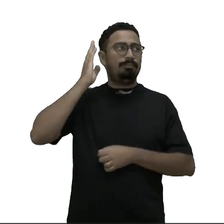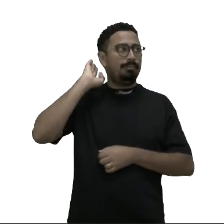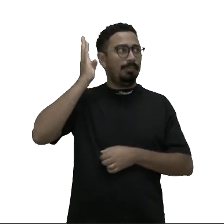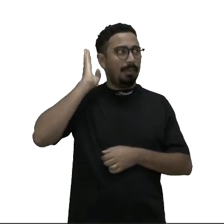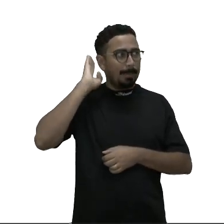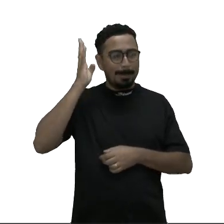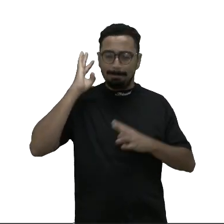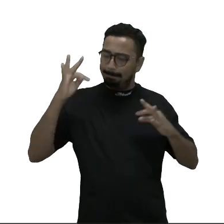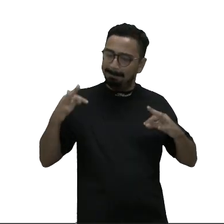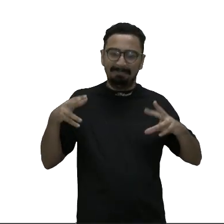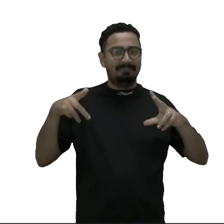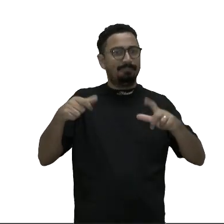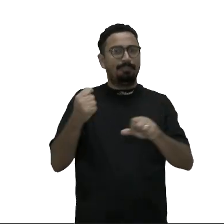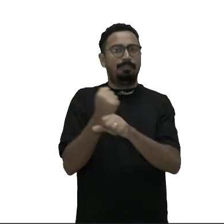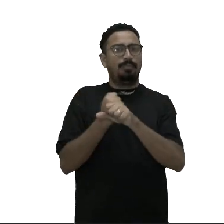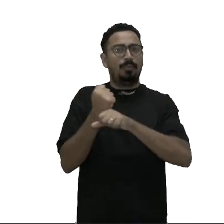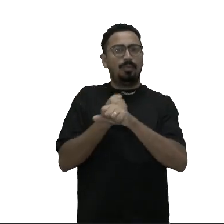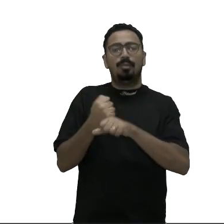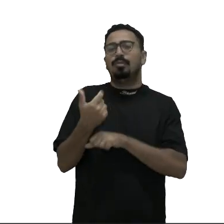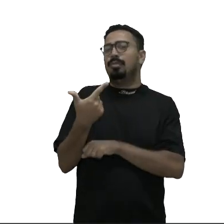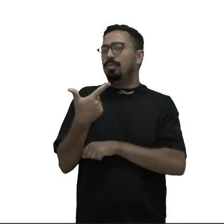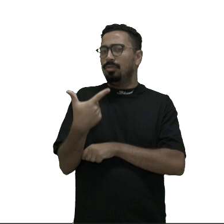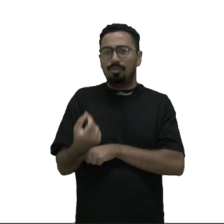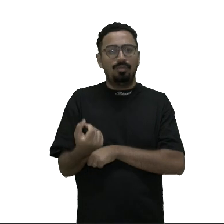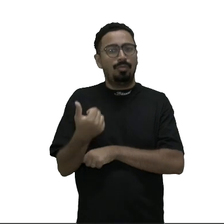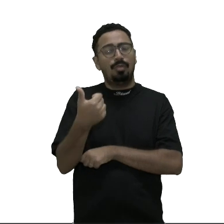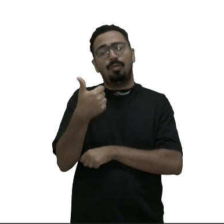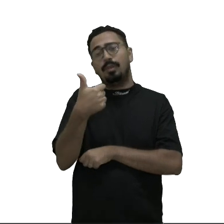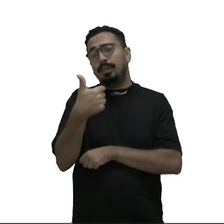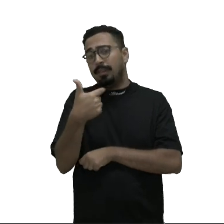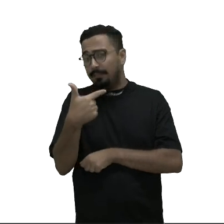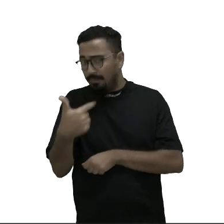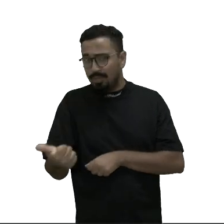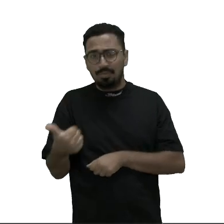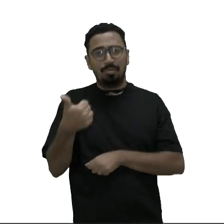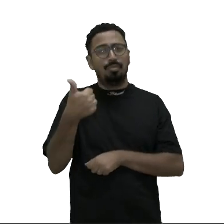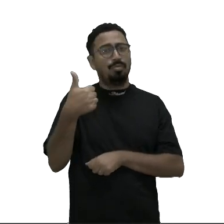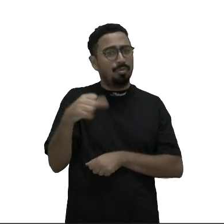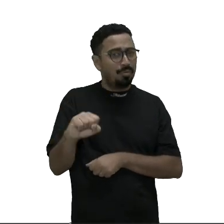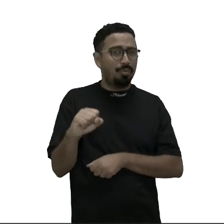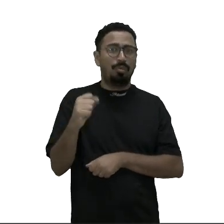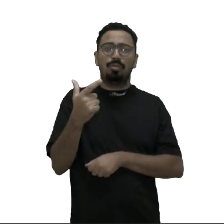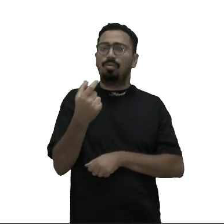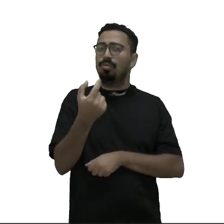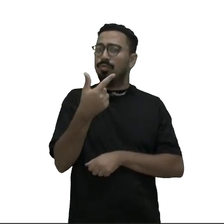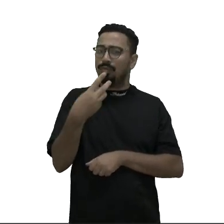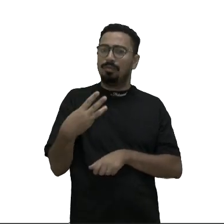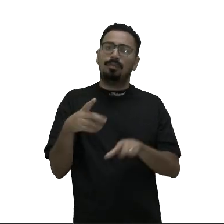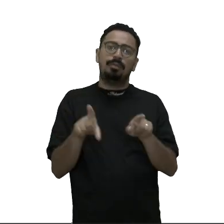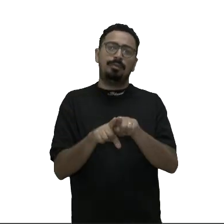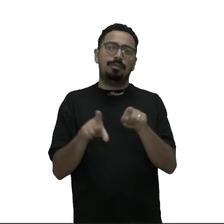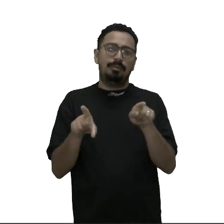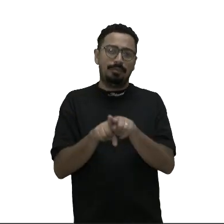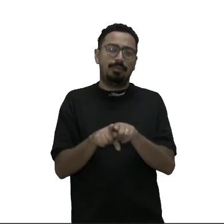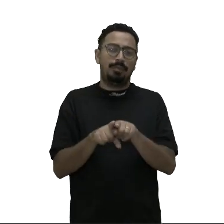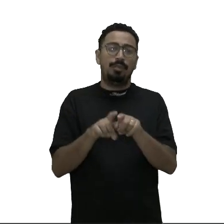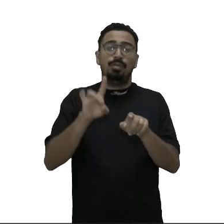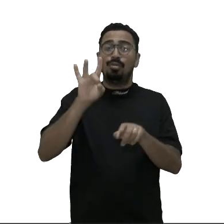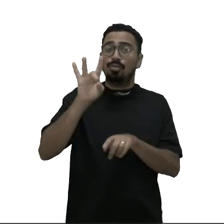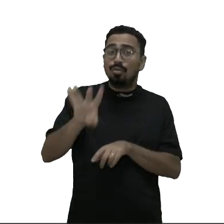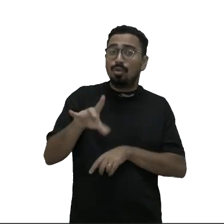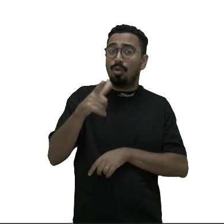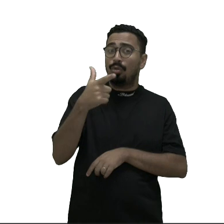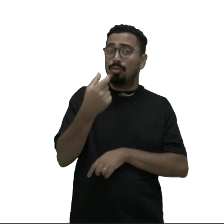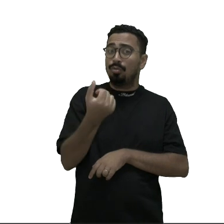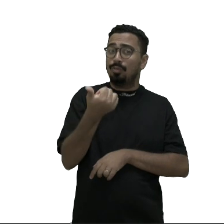em todos os anos. Não é em 2021, em 2018, em 2023. São em todos os anos, com exceção de 2016, que